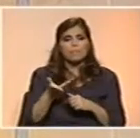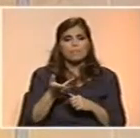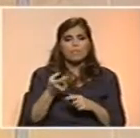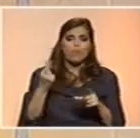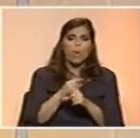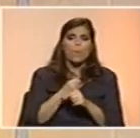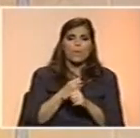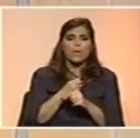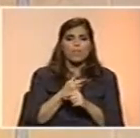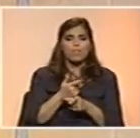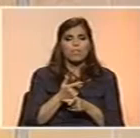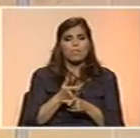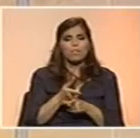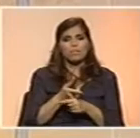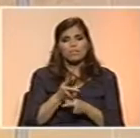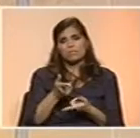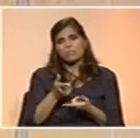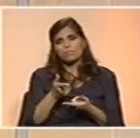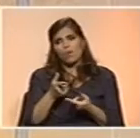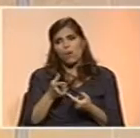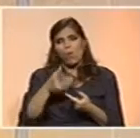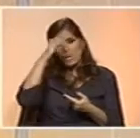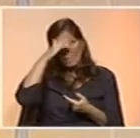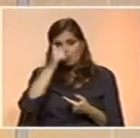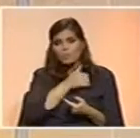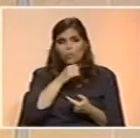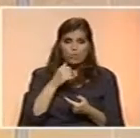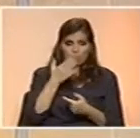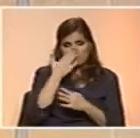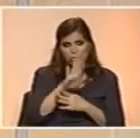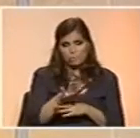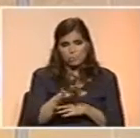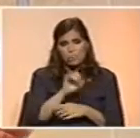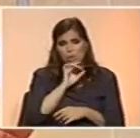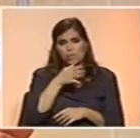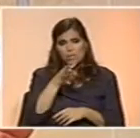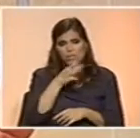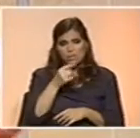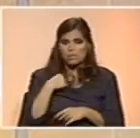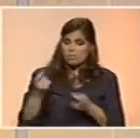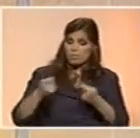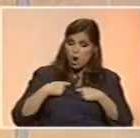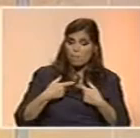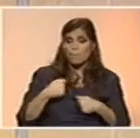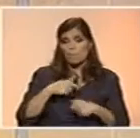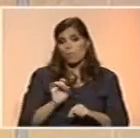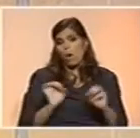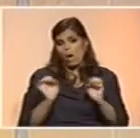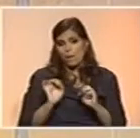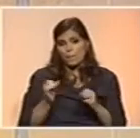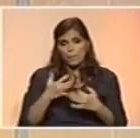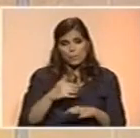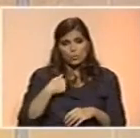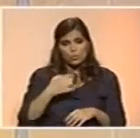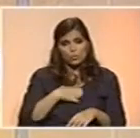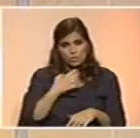que o animal foi sujeito à crueldade. Até podem dizer que isso não passa para mim, não é? Mas eu